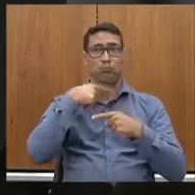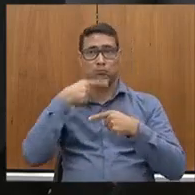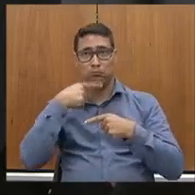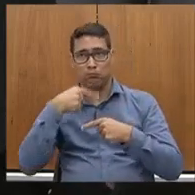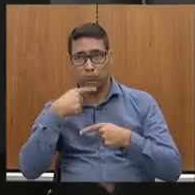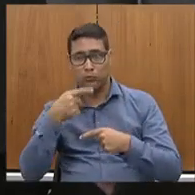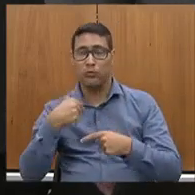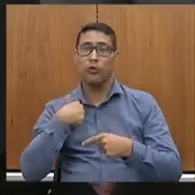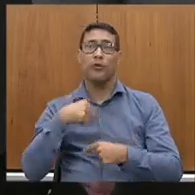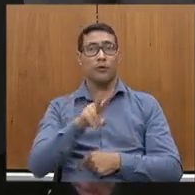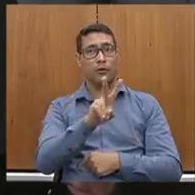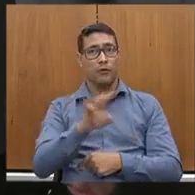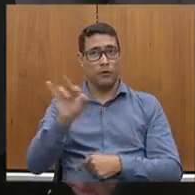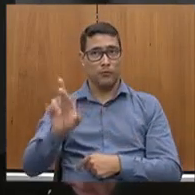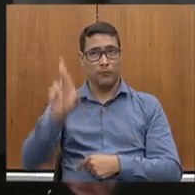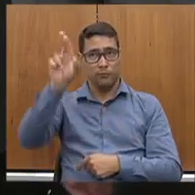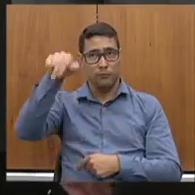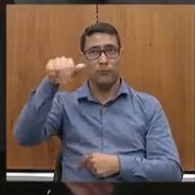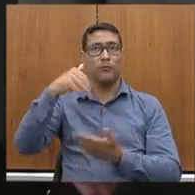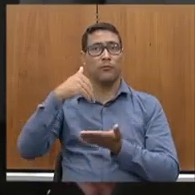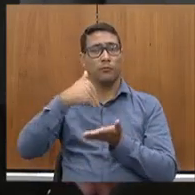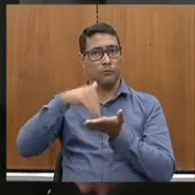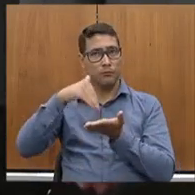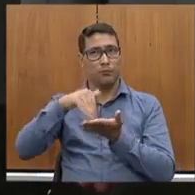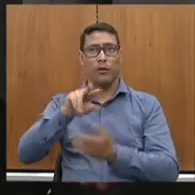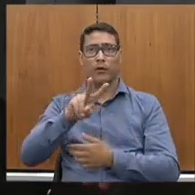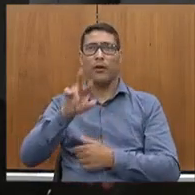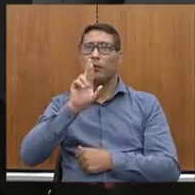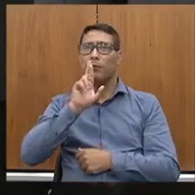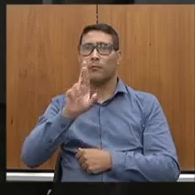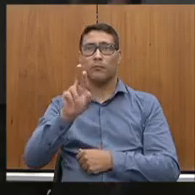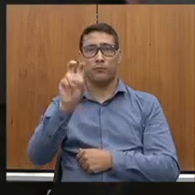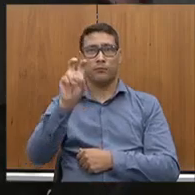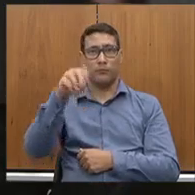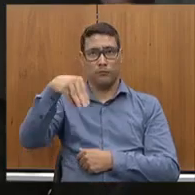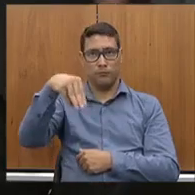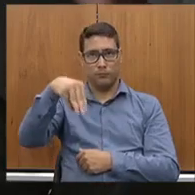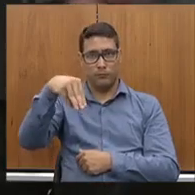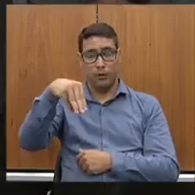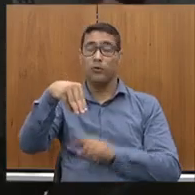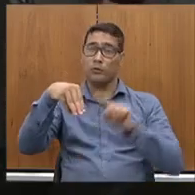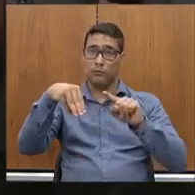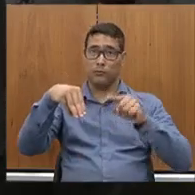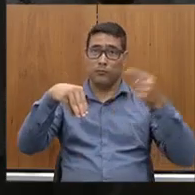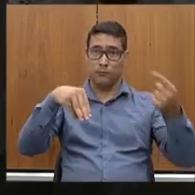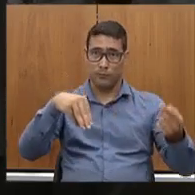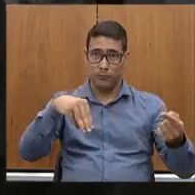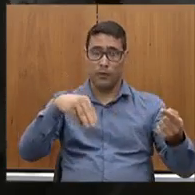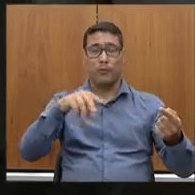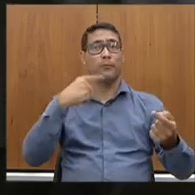estadual disporá de cinco minutos para respondê-la. Após a resposta da autoridade estadual, a